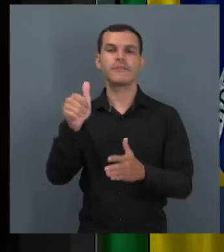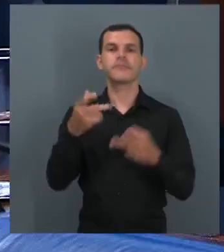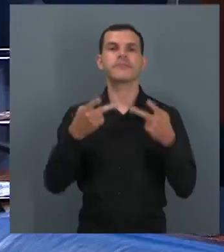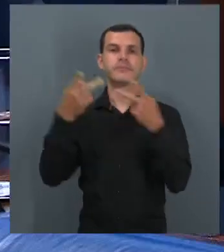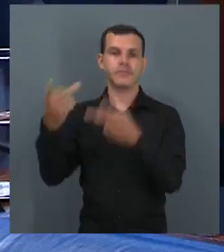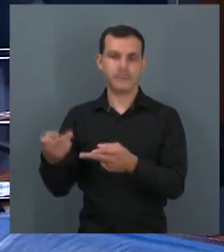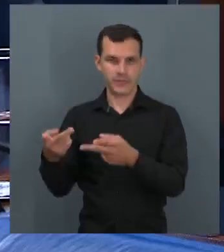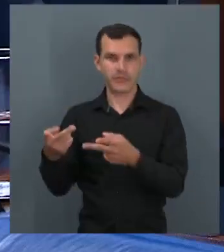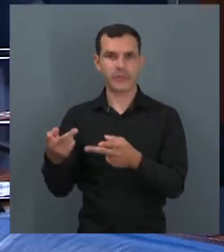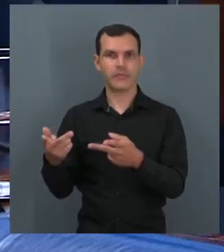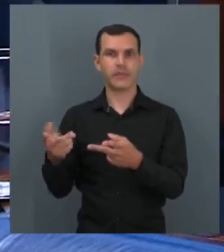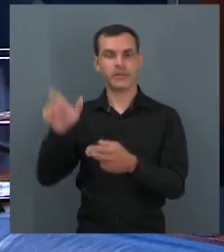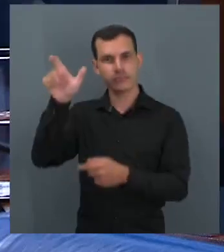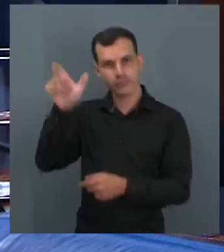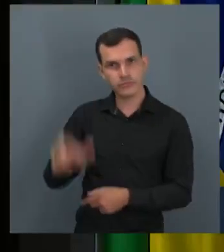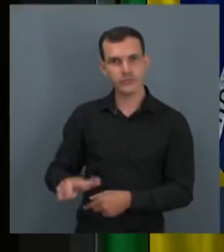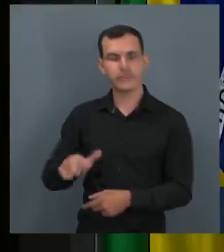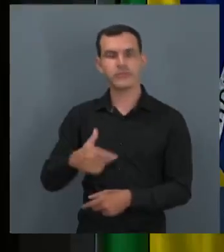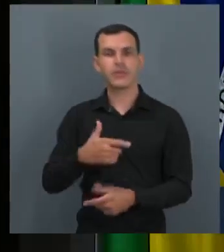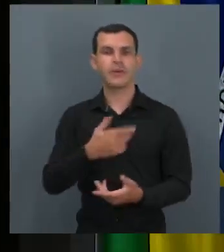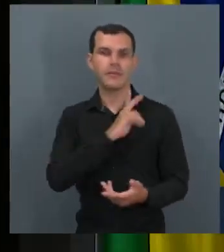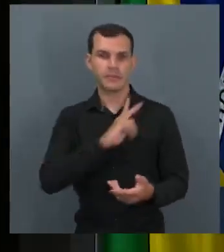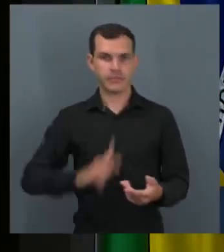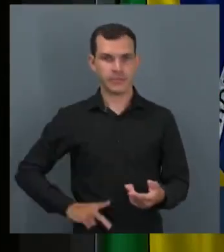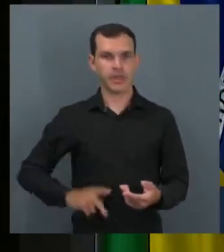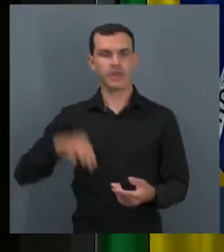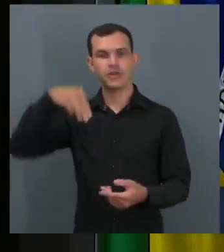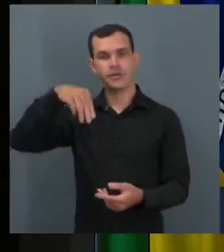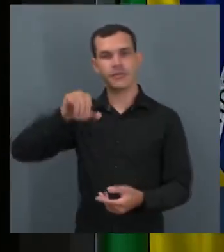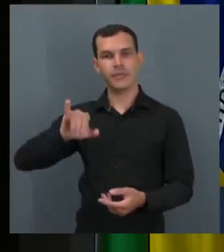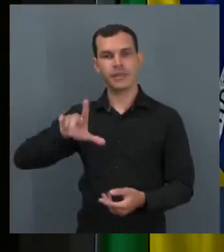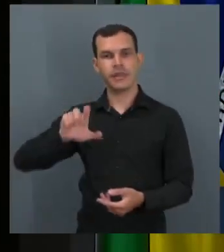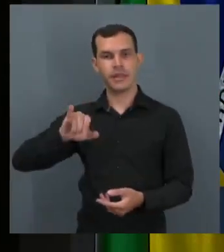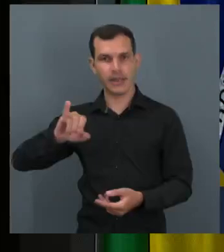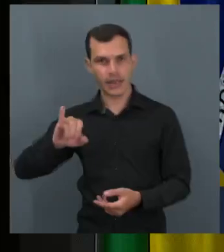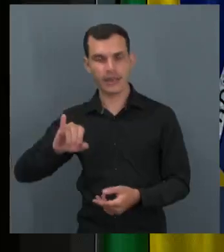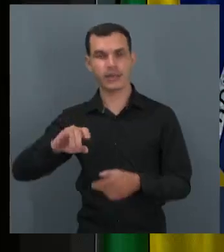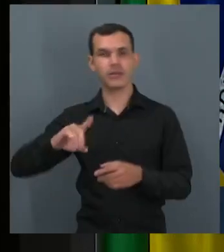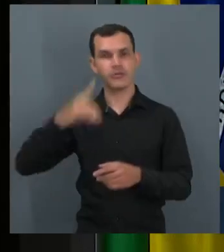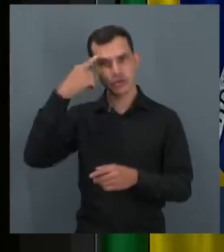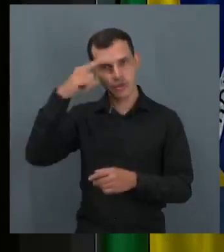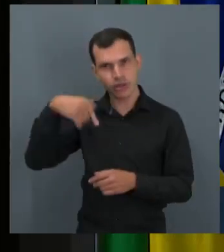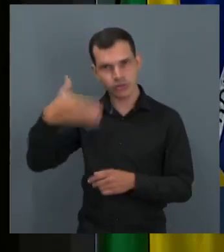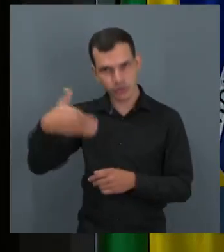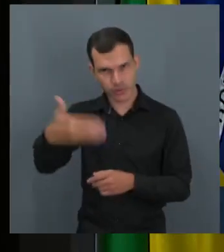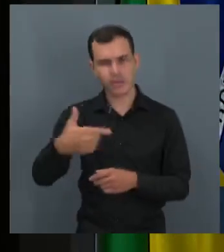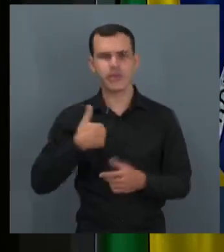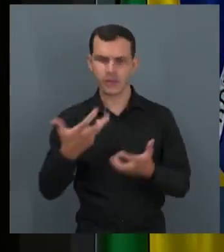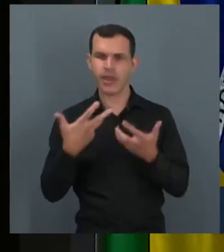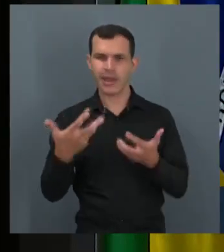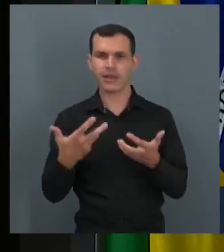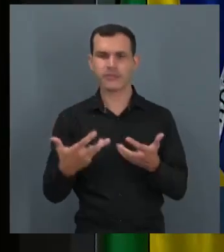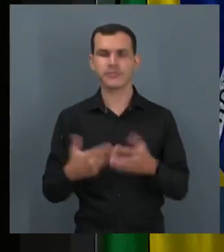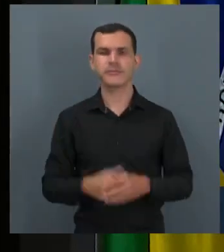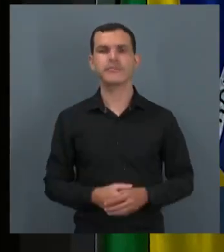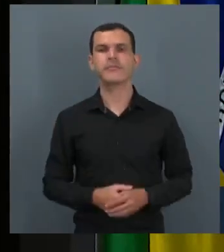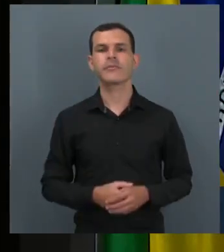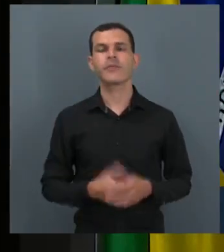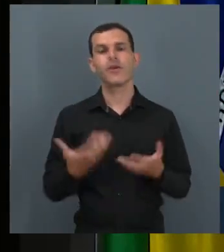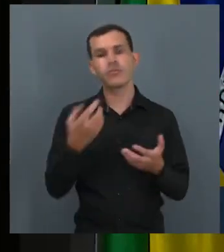os brasileiros que estão lá detidos. Então nós vamos, nos próximos dias, eu queria ir esse final de semana, porque tem uma